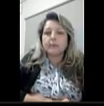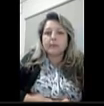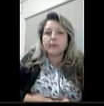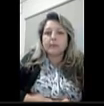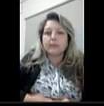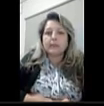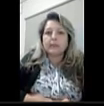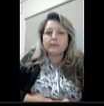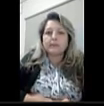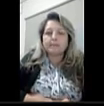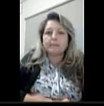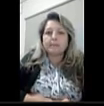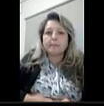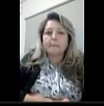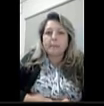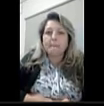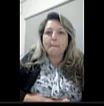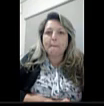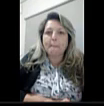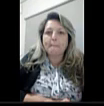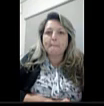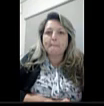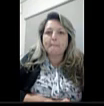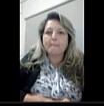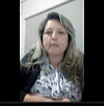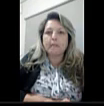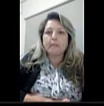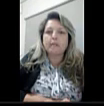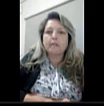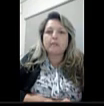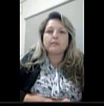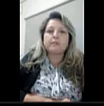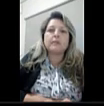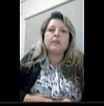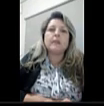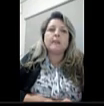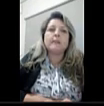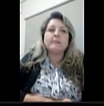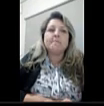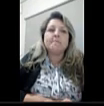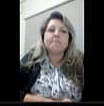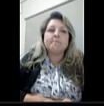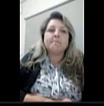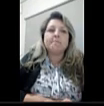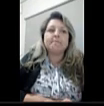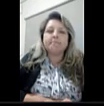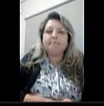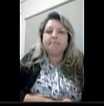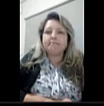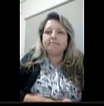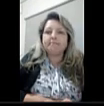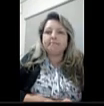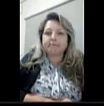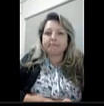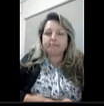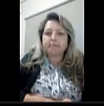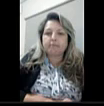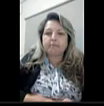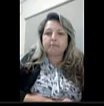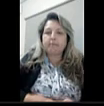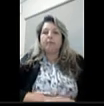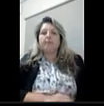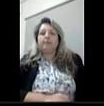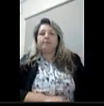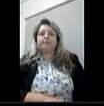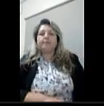você só pode ouvir e aí depois eles invertem as funções e aí o que está com a boca